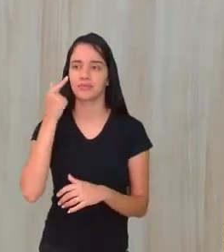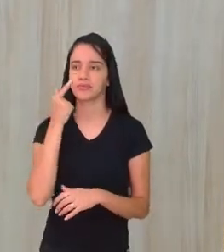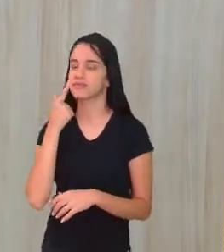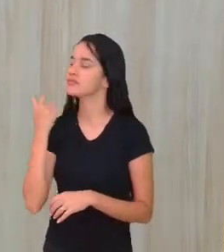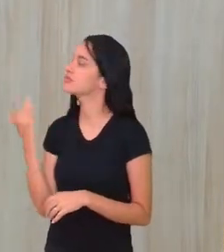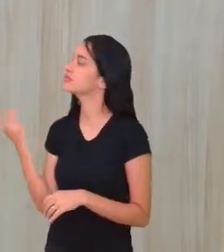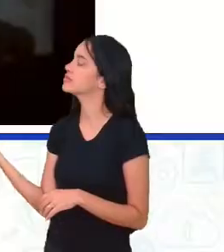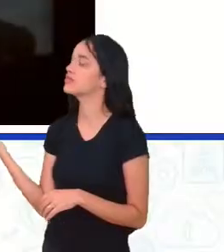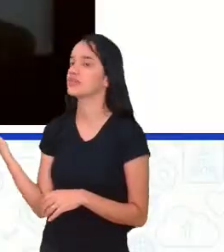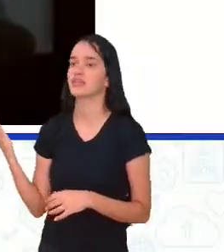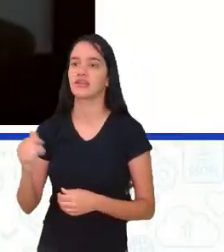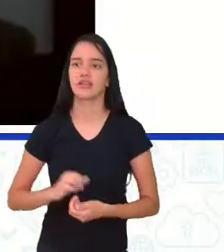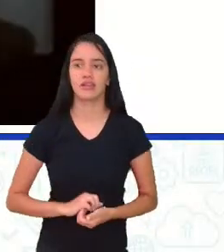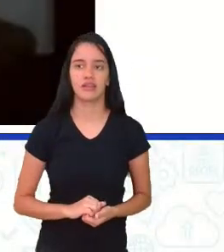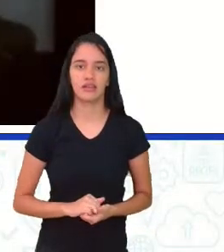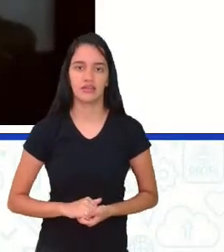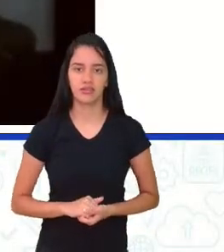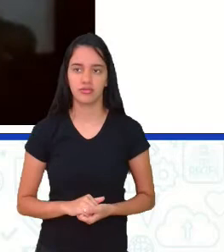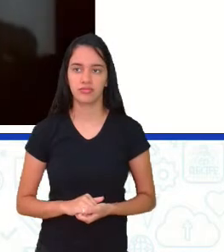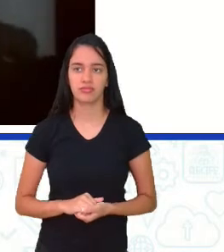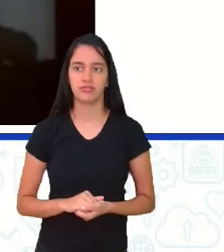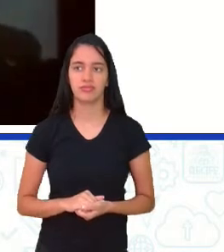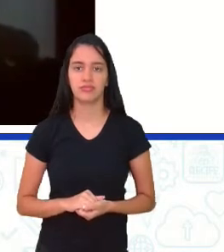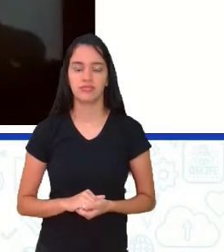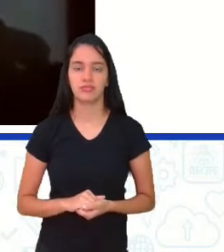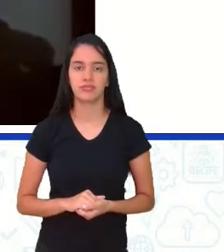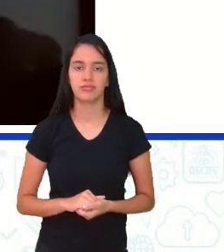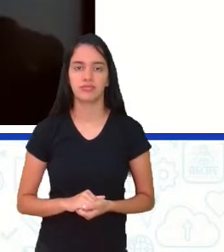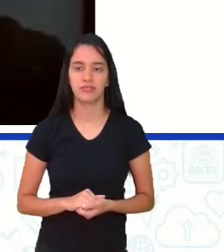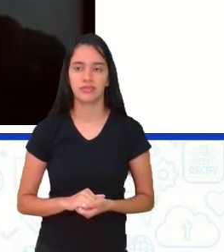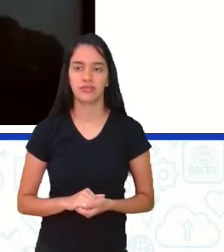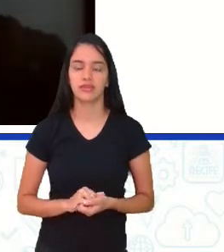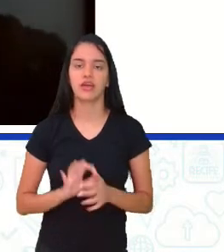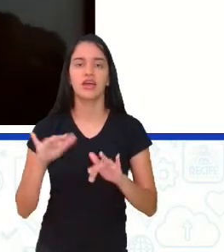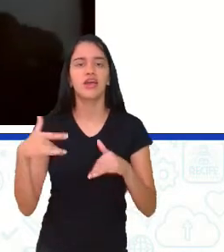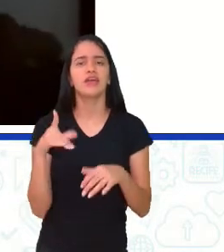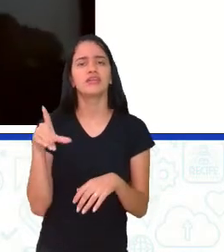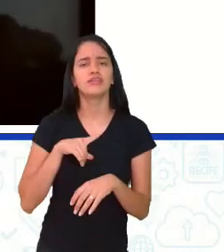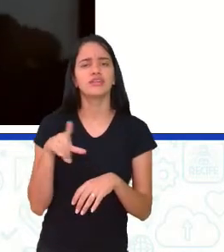Solta na tela aí, galera. Vi um gafanhoto que ali cantava.